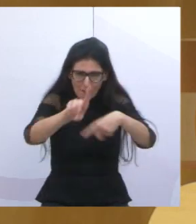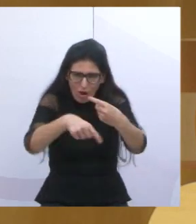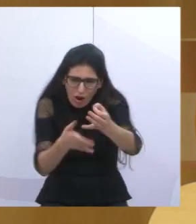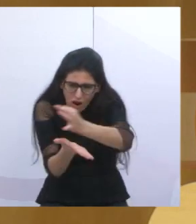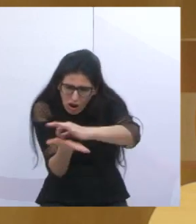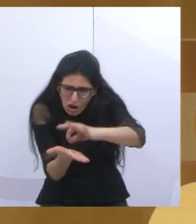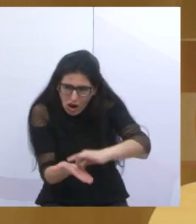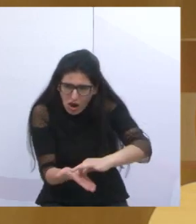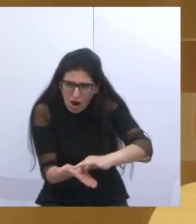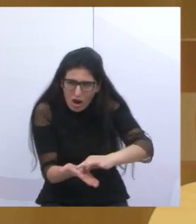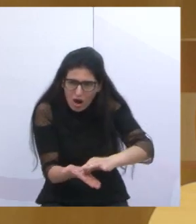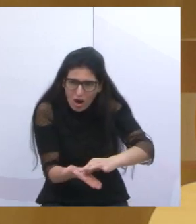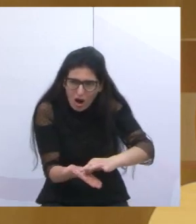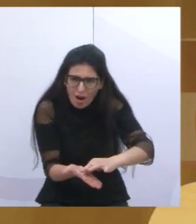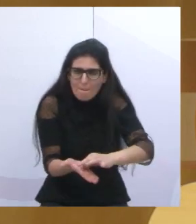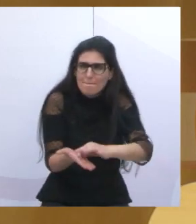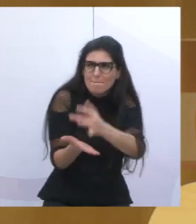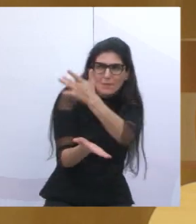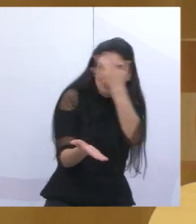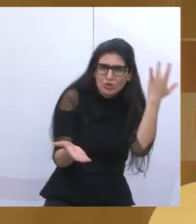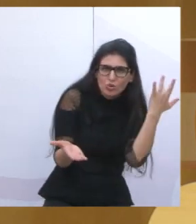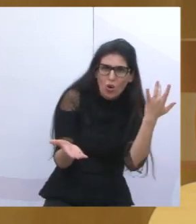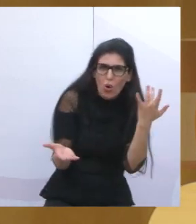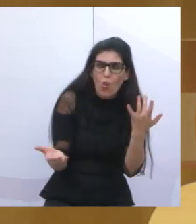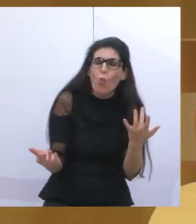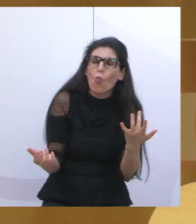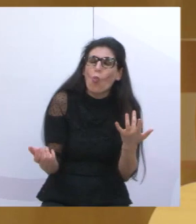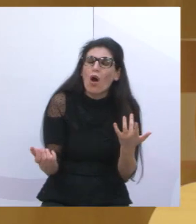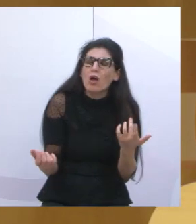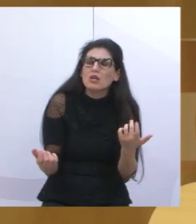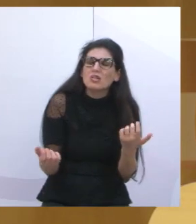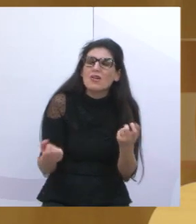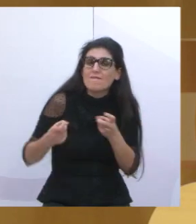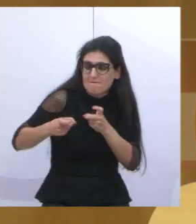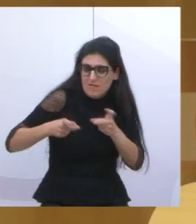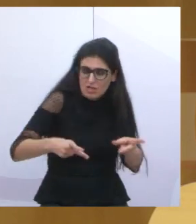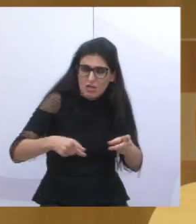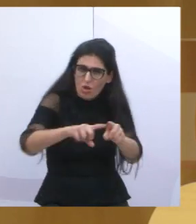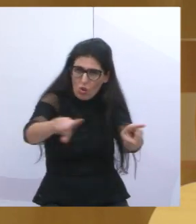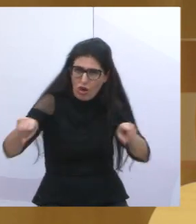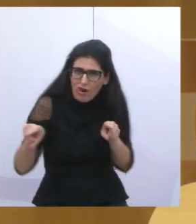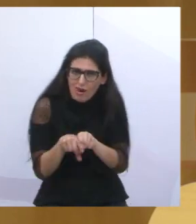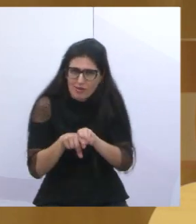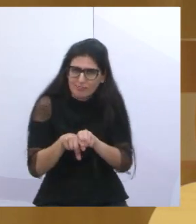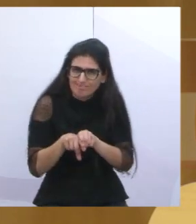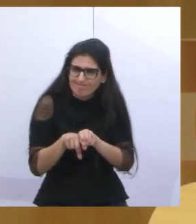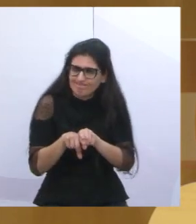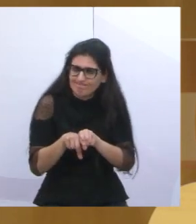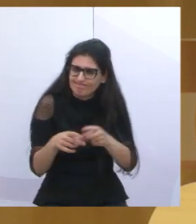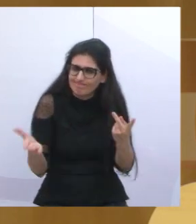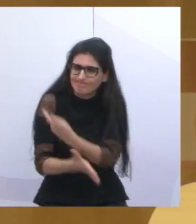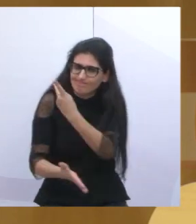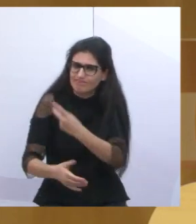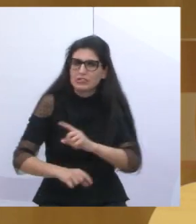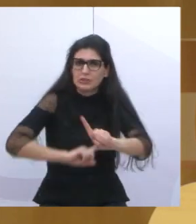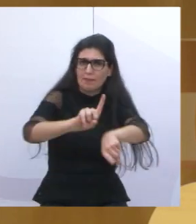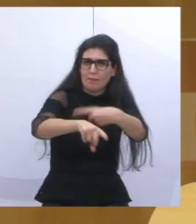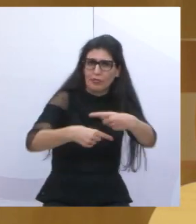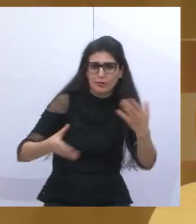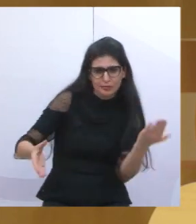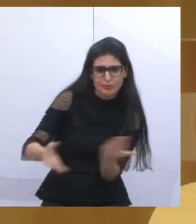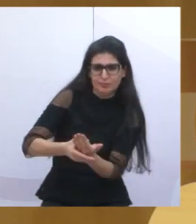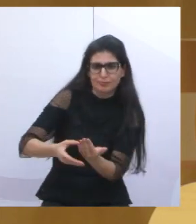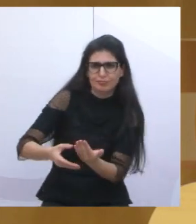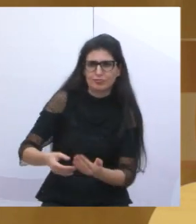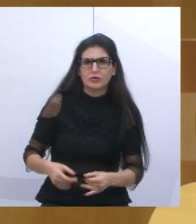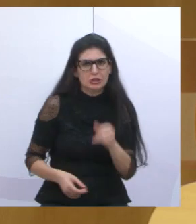o loteador não cumpre o que está no contrato. E daí entra no processo judicial. Como exemplo,